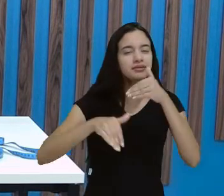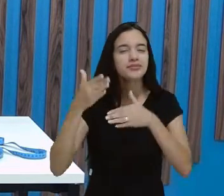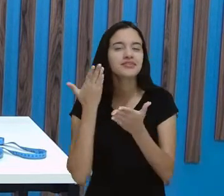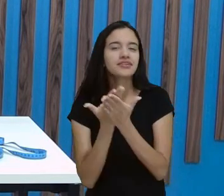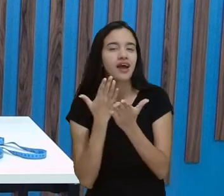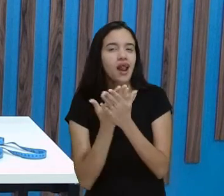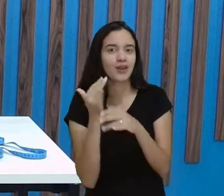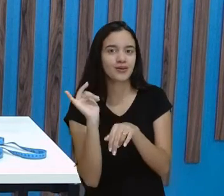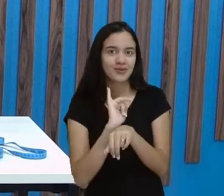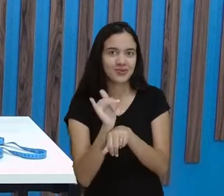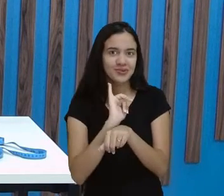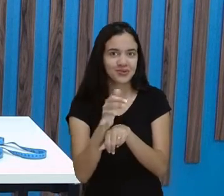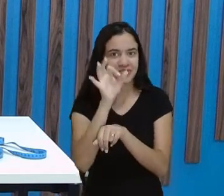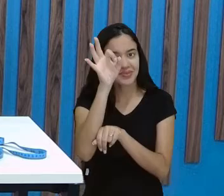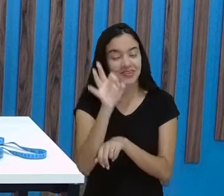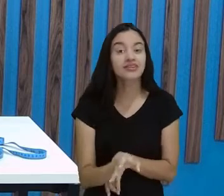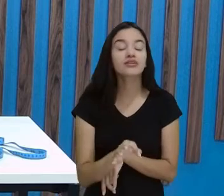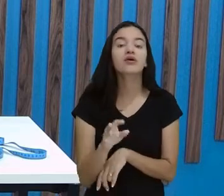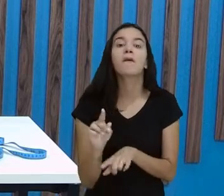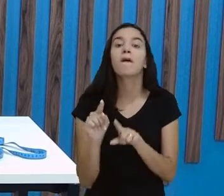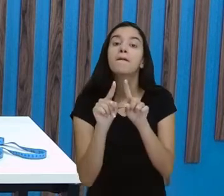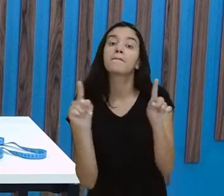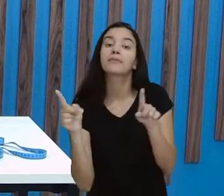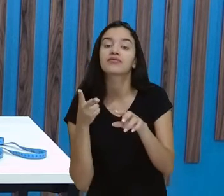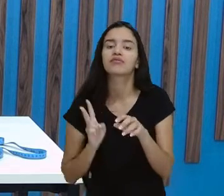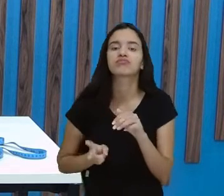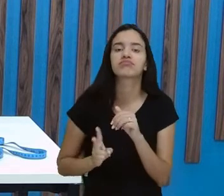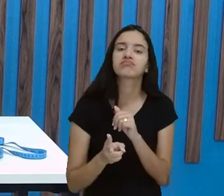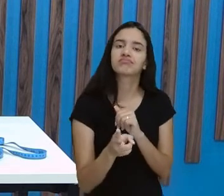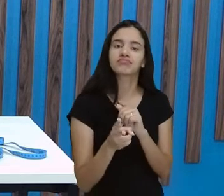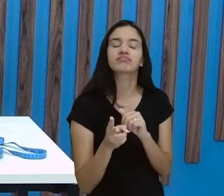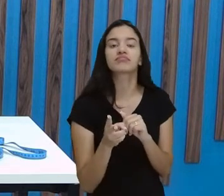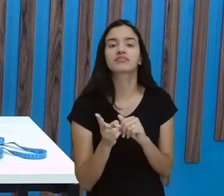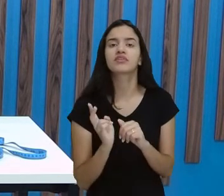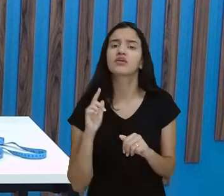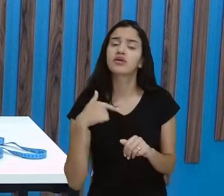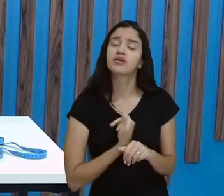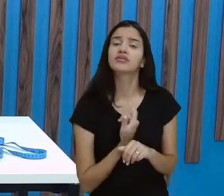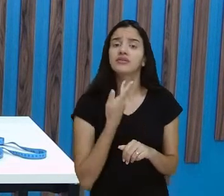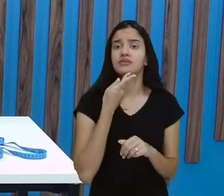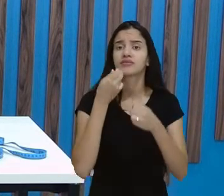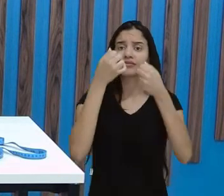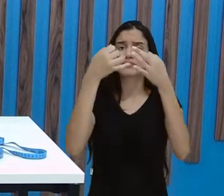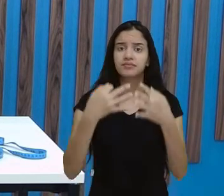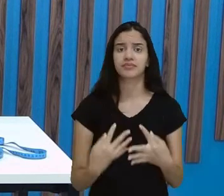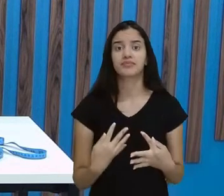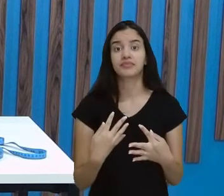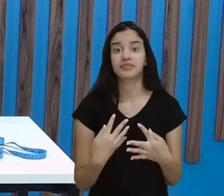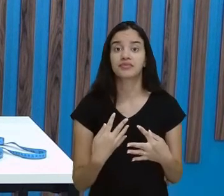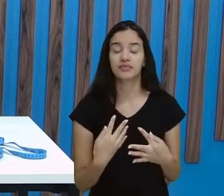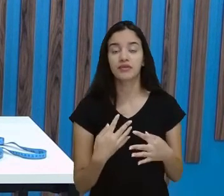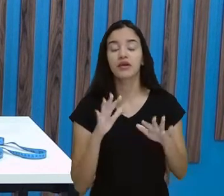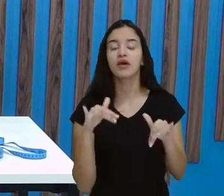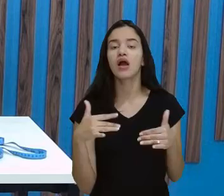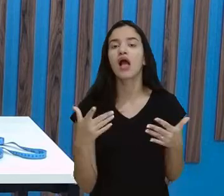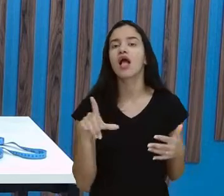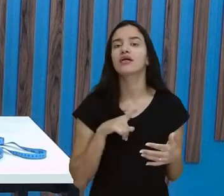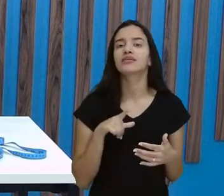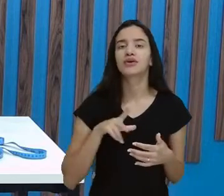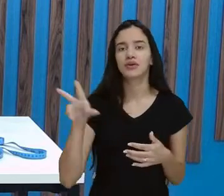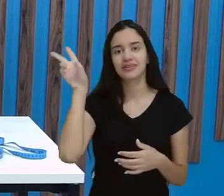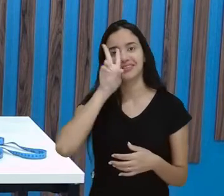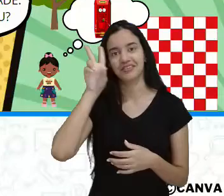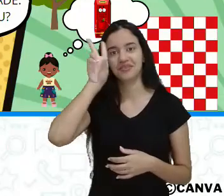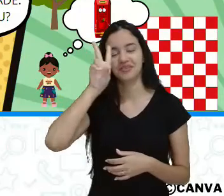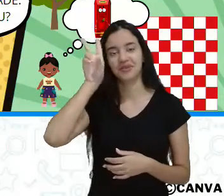lá no YouTube, tá certo? Mas vamos dar continuidade aqui, já que a gente está falando de grandezas e medidas. Tem uma historinha aqui